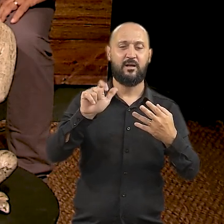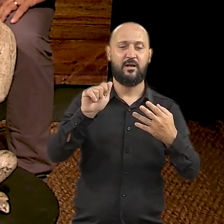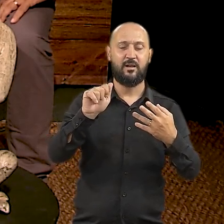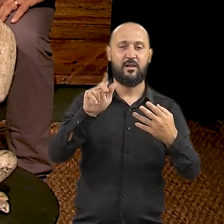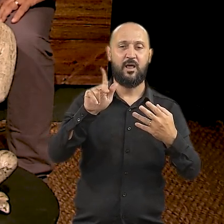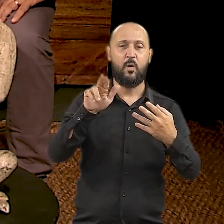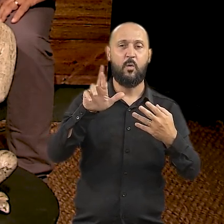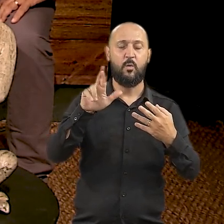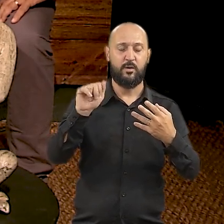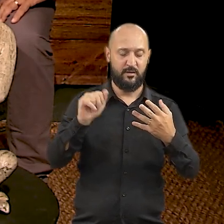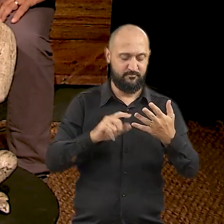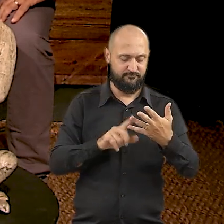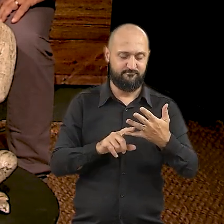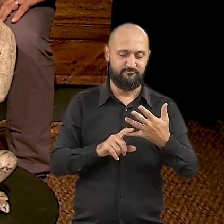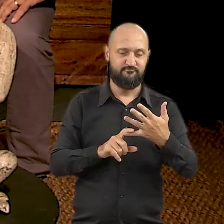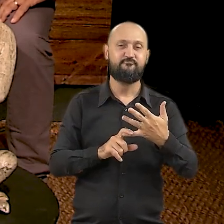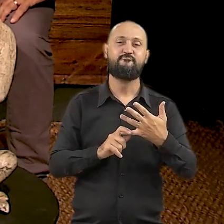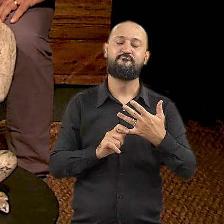Glaura.